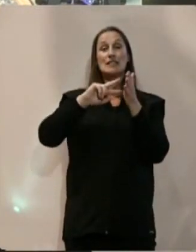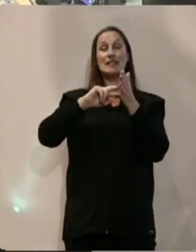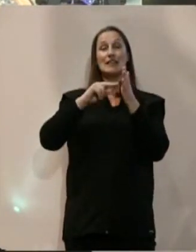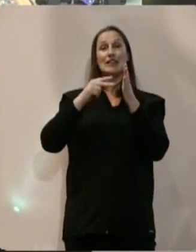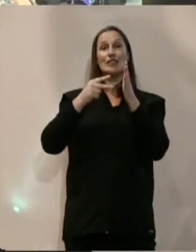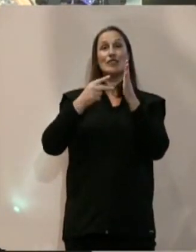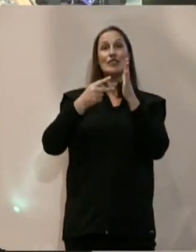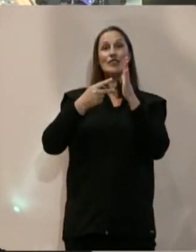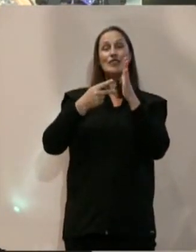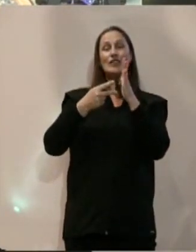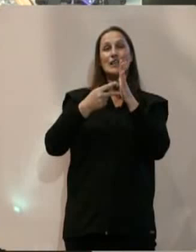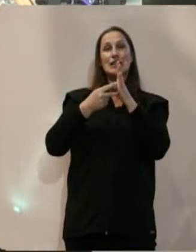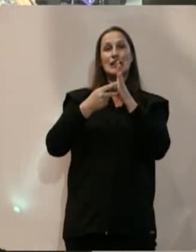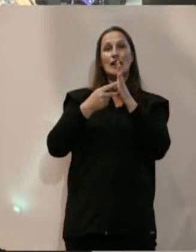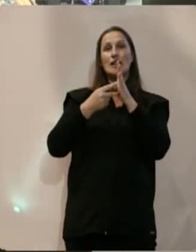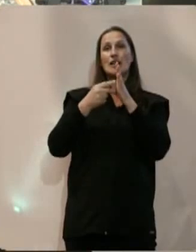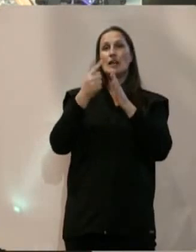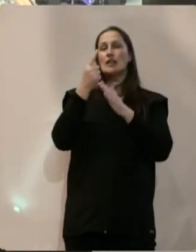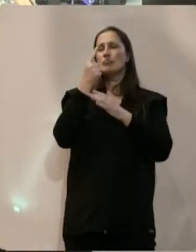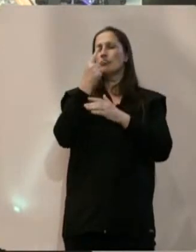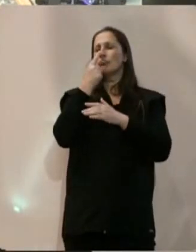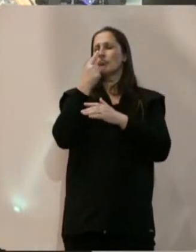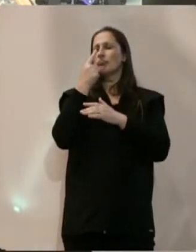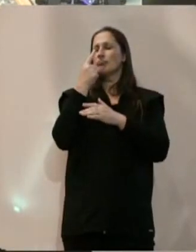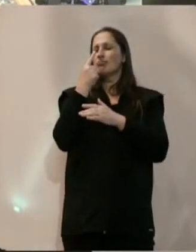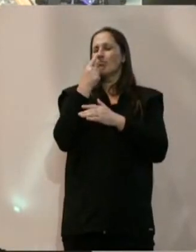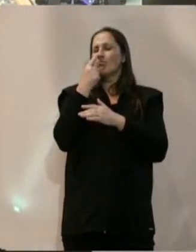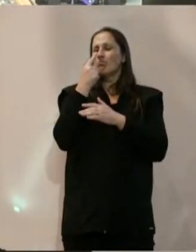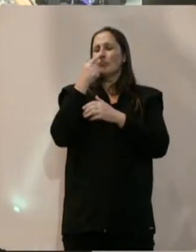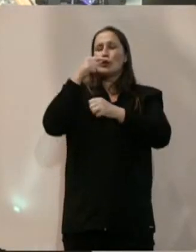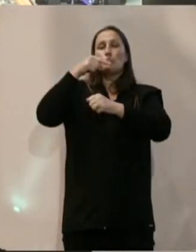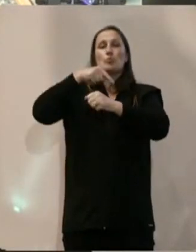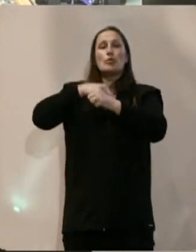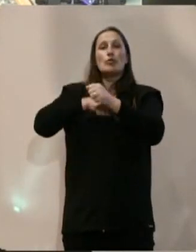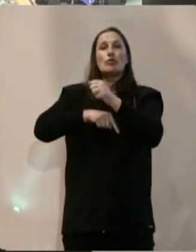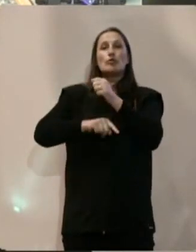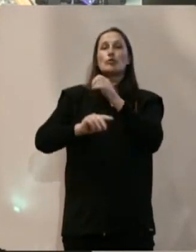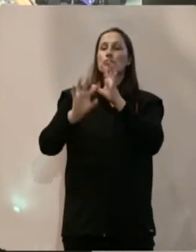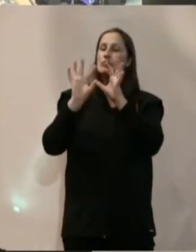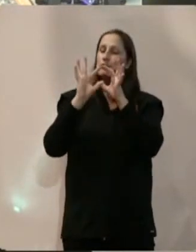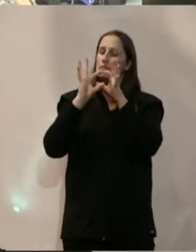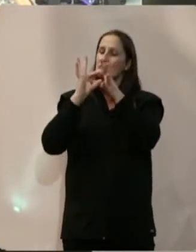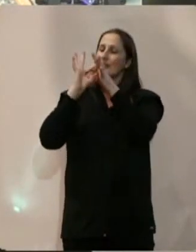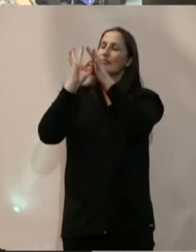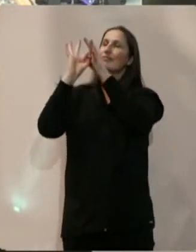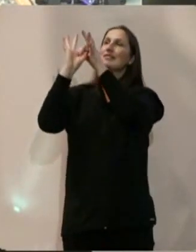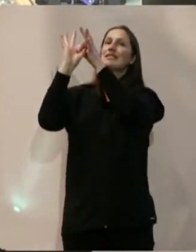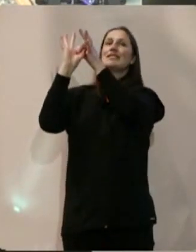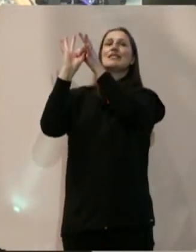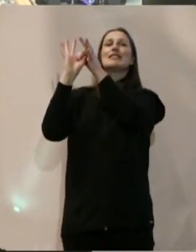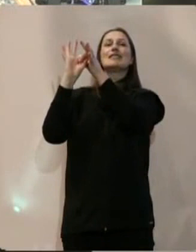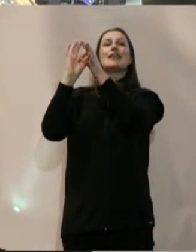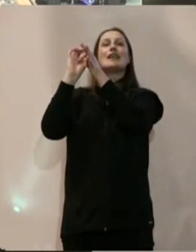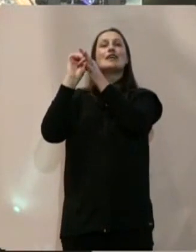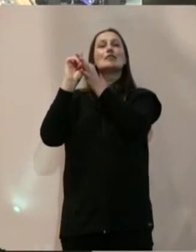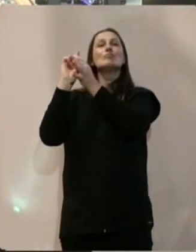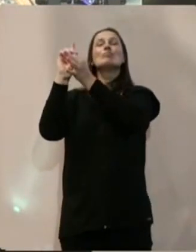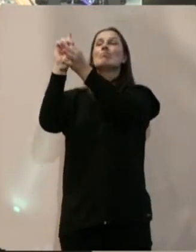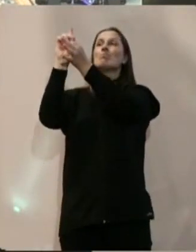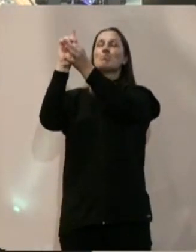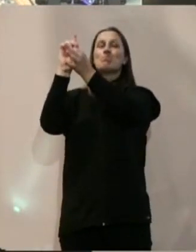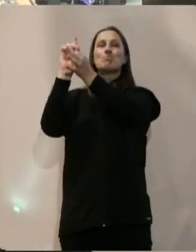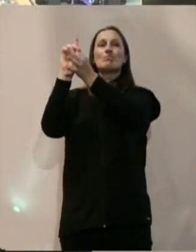com estar firme em Jesus, permanecer nele. O segredo